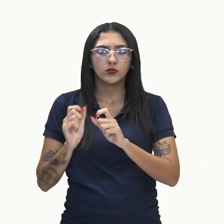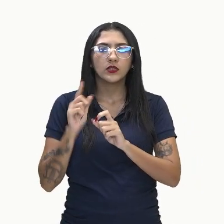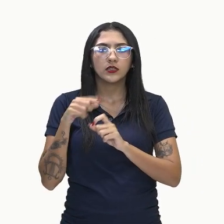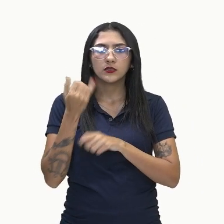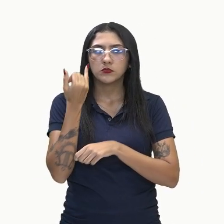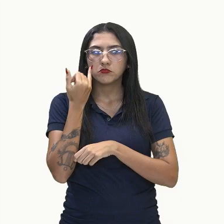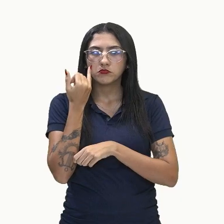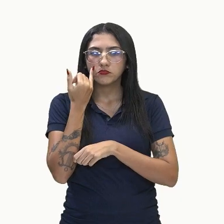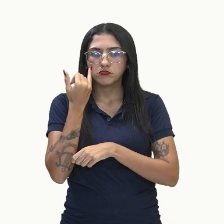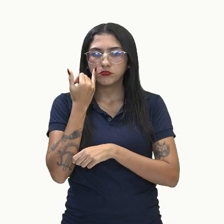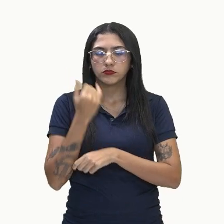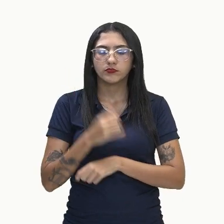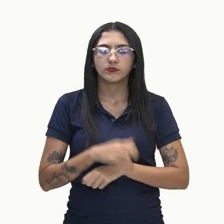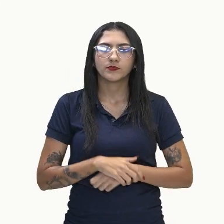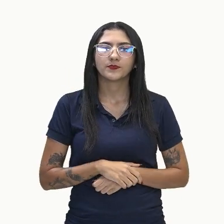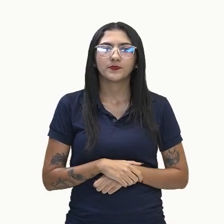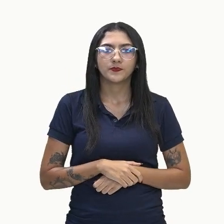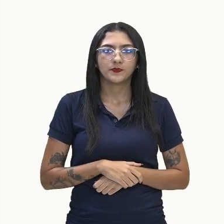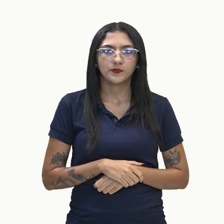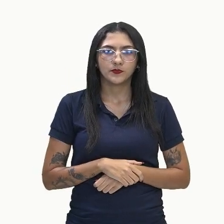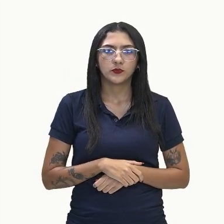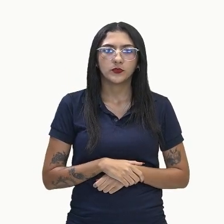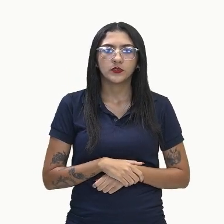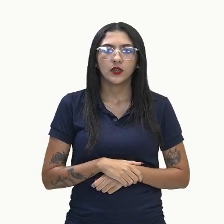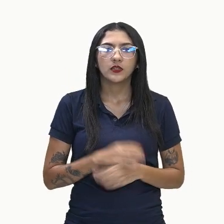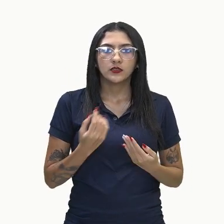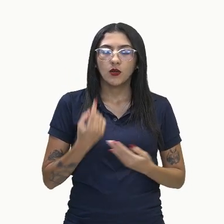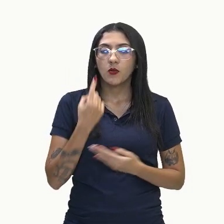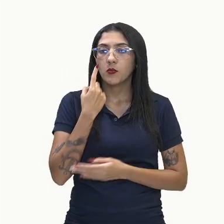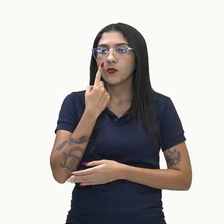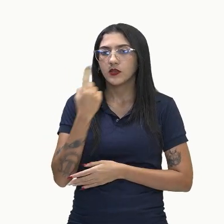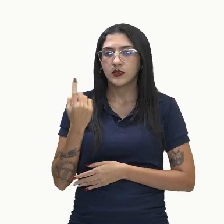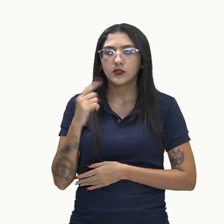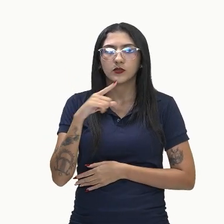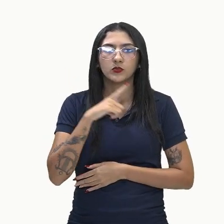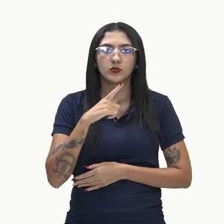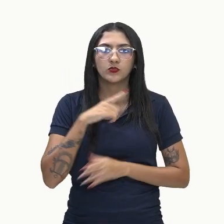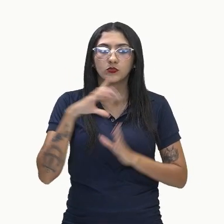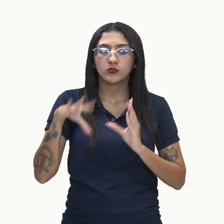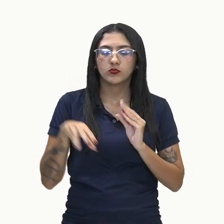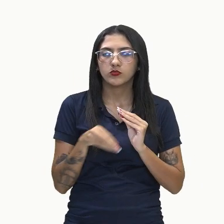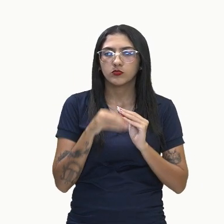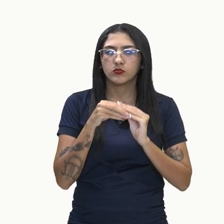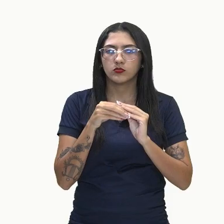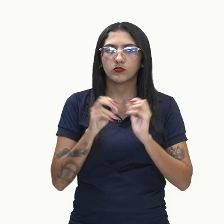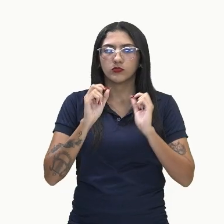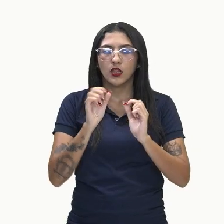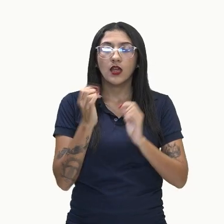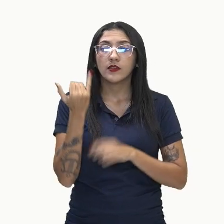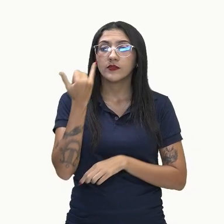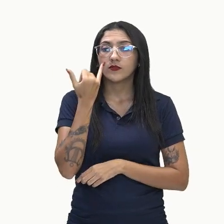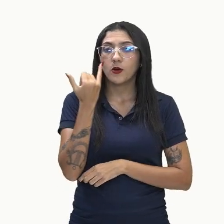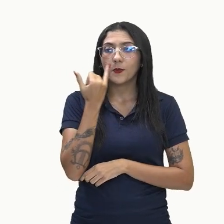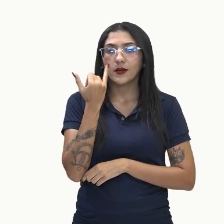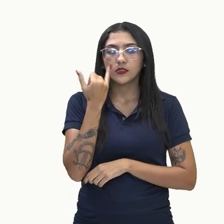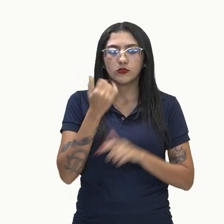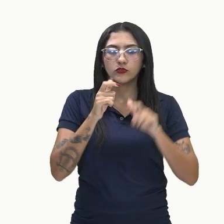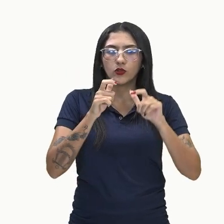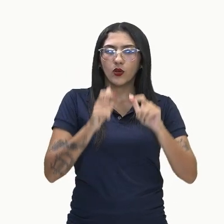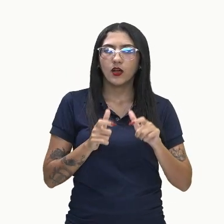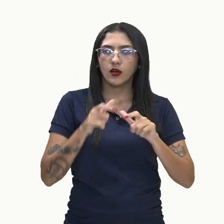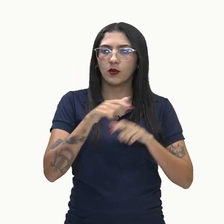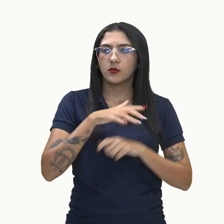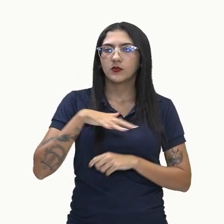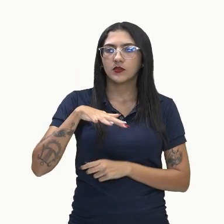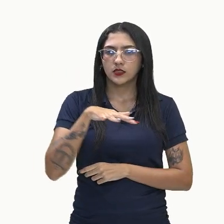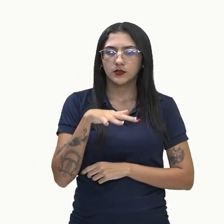As longitudes. Então, isso aqui vai compor para a gente as coordenadas geográficas, tá bom?